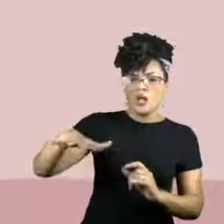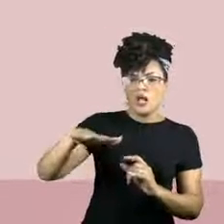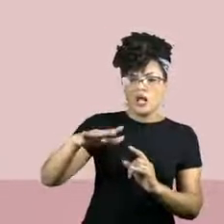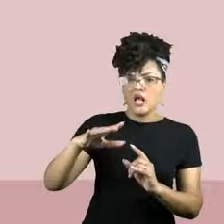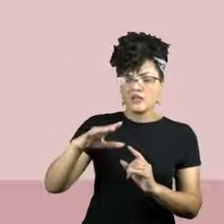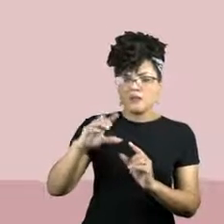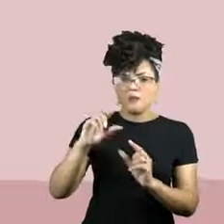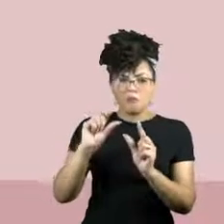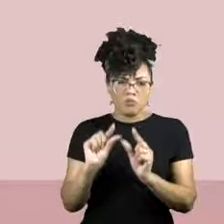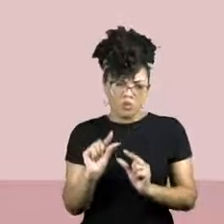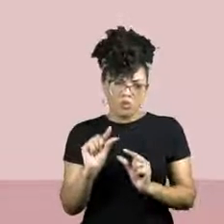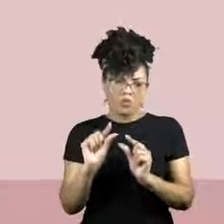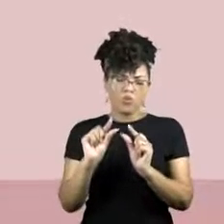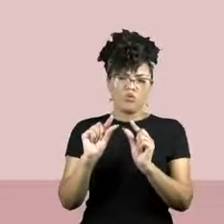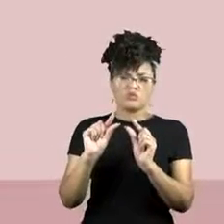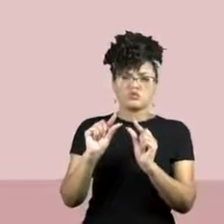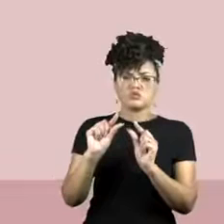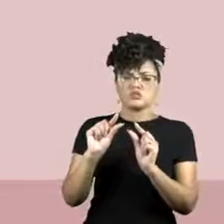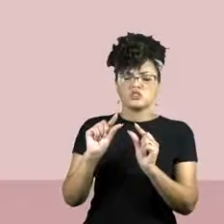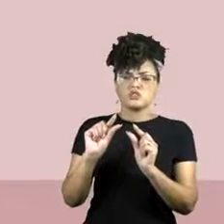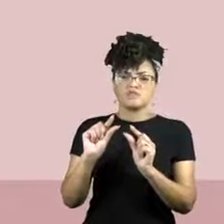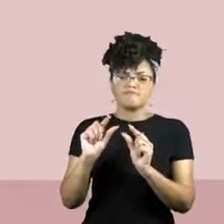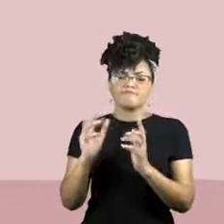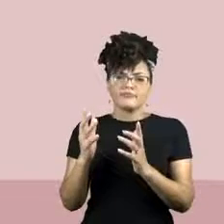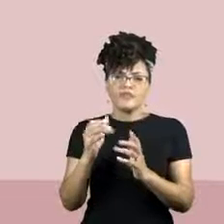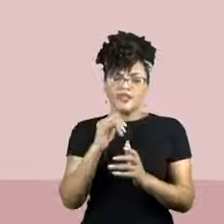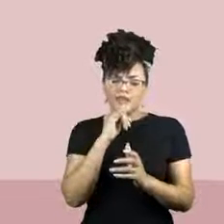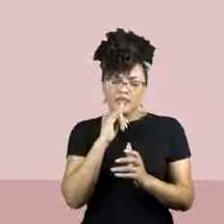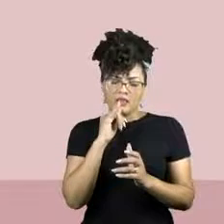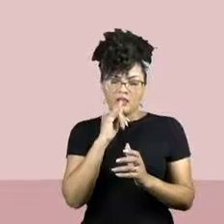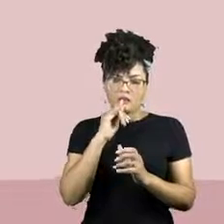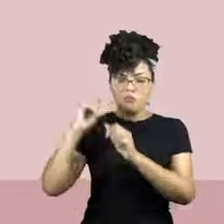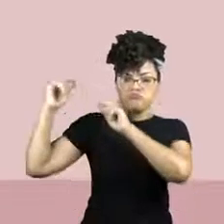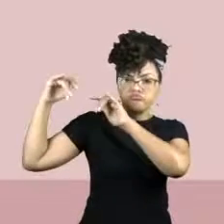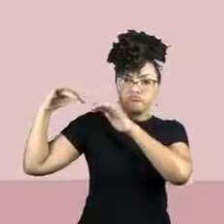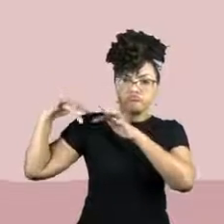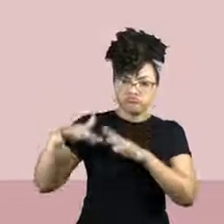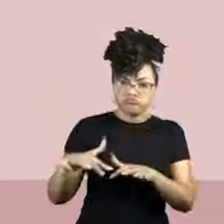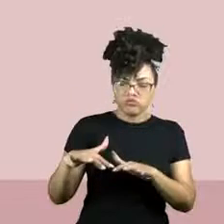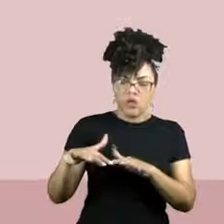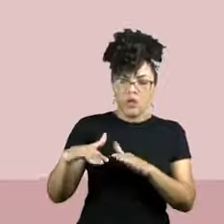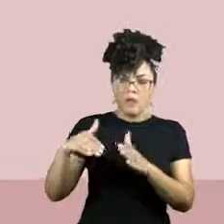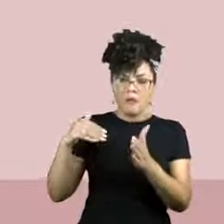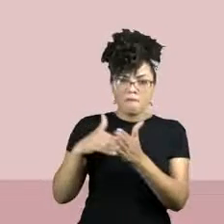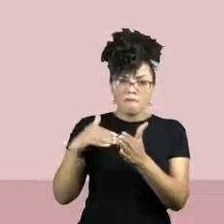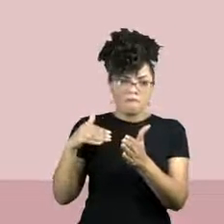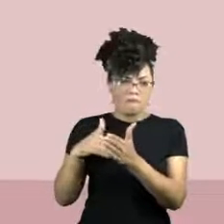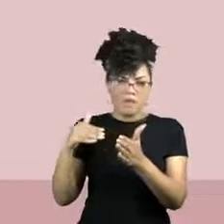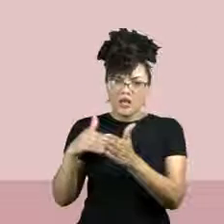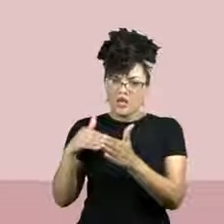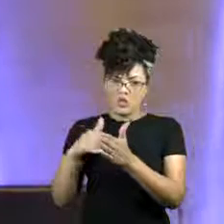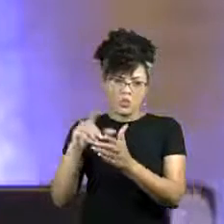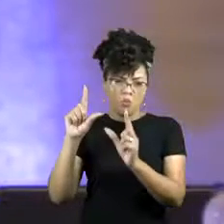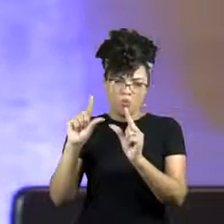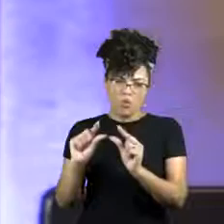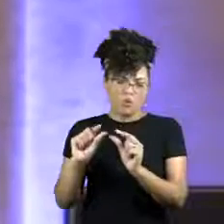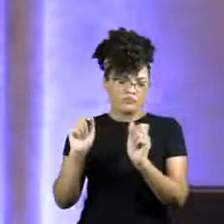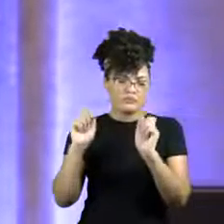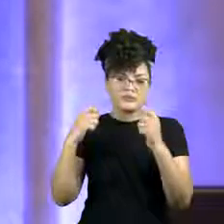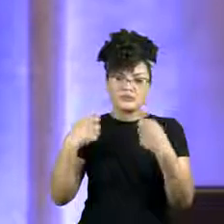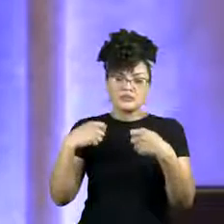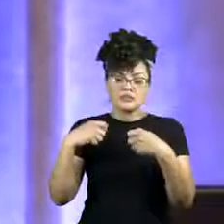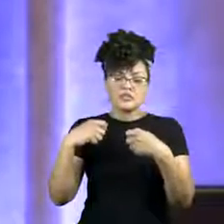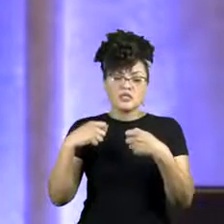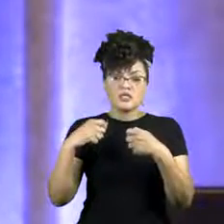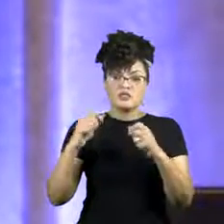com uma região onde, se houver, por exemplo, um deslizamento de terra pouco impacto ao local, não tem por que eu adotar um fator de